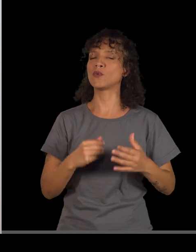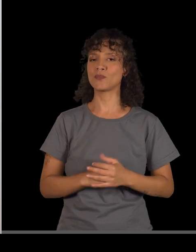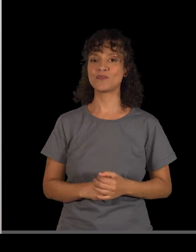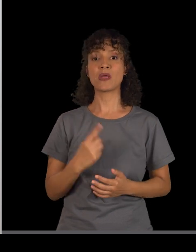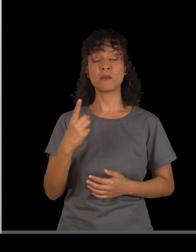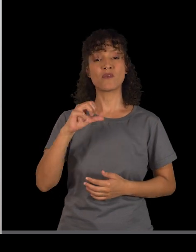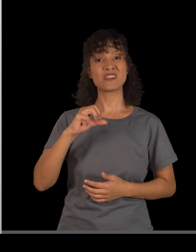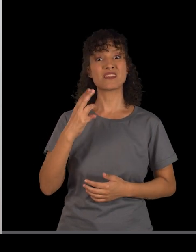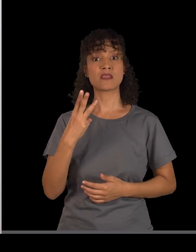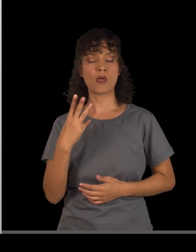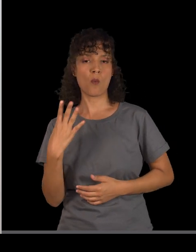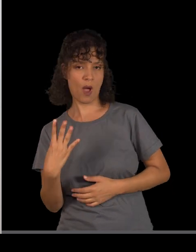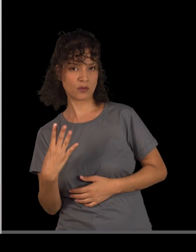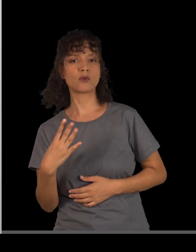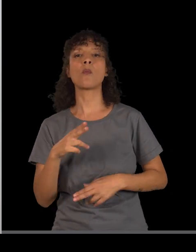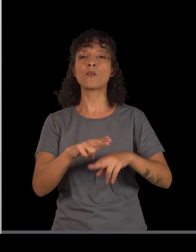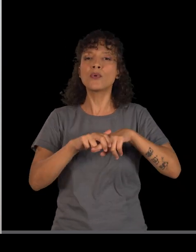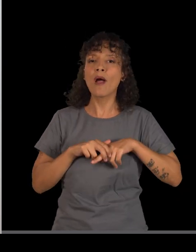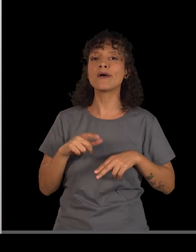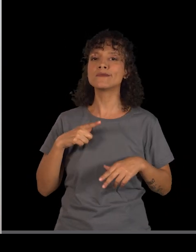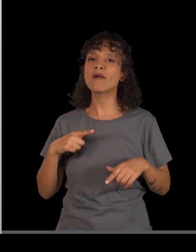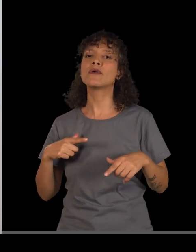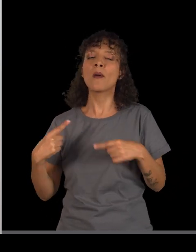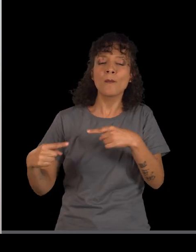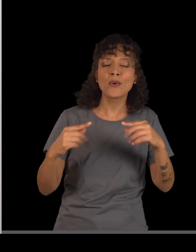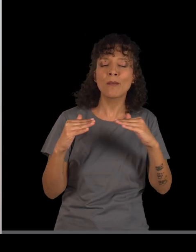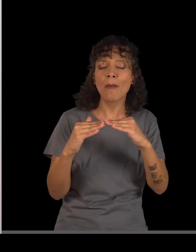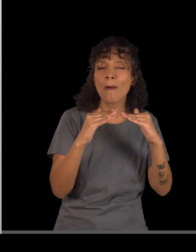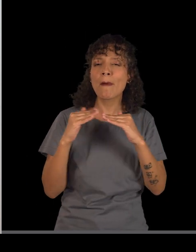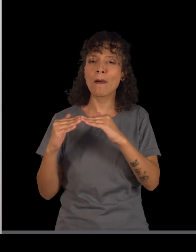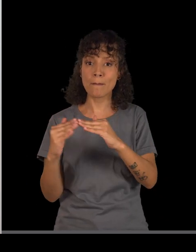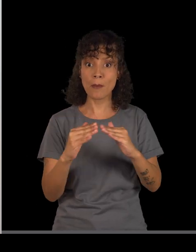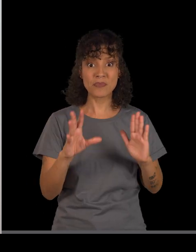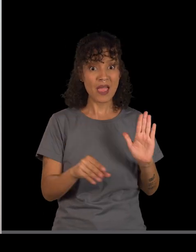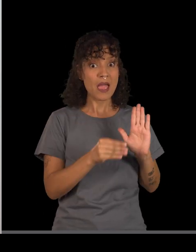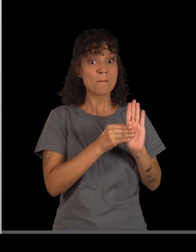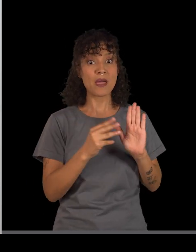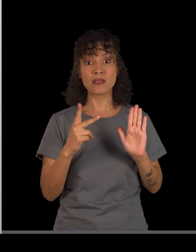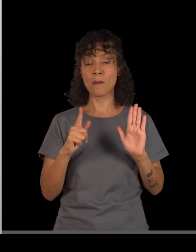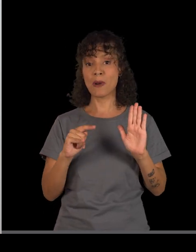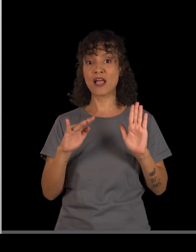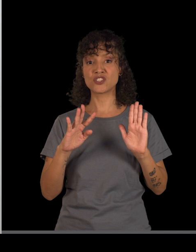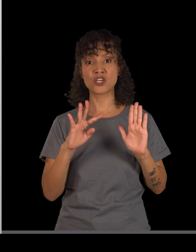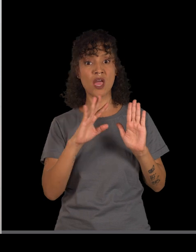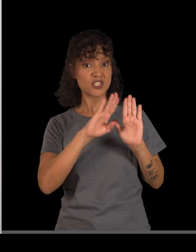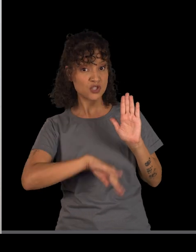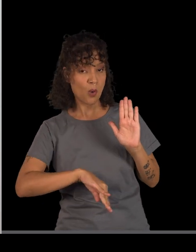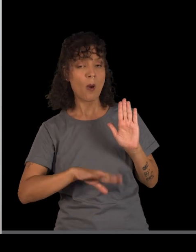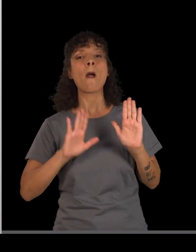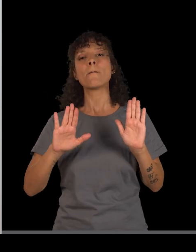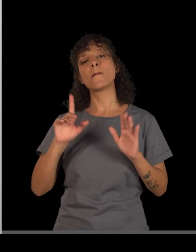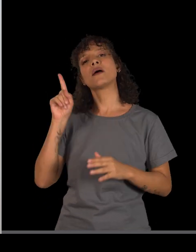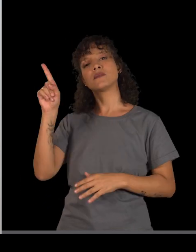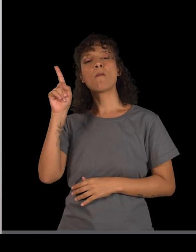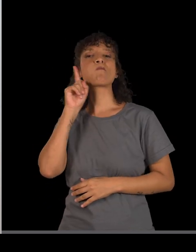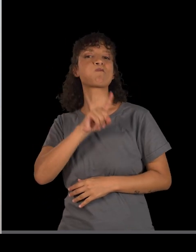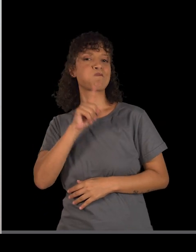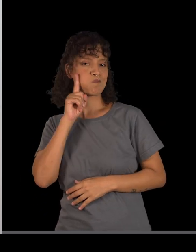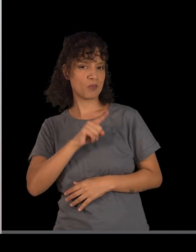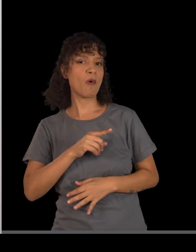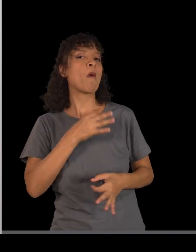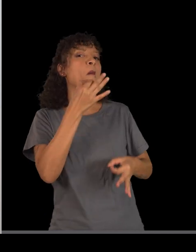graças à política da boa vizinhança, deu-se fim à Emenda Platt. Porém, os Estados Unidos ainda intervinham na